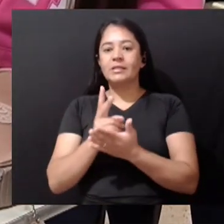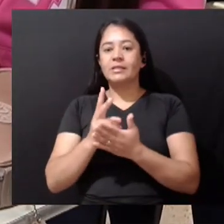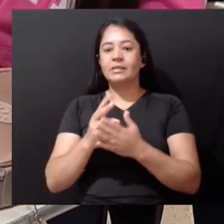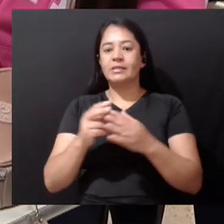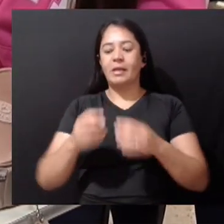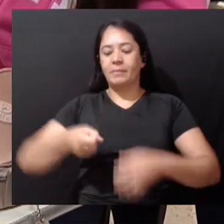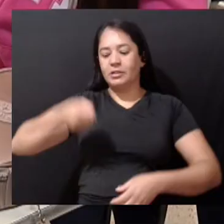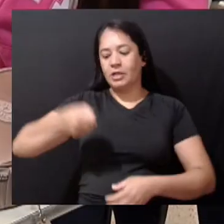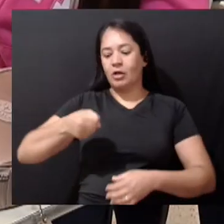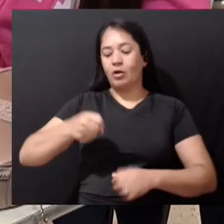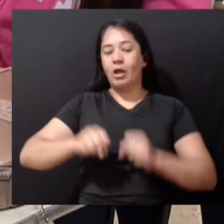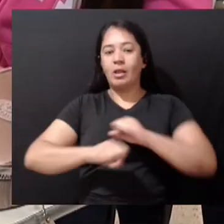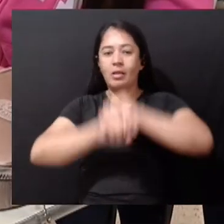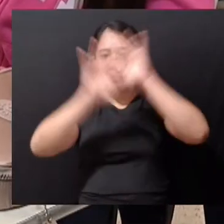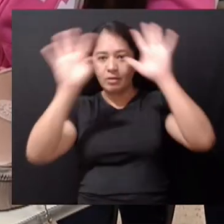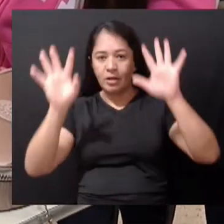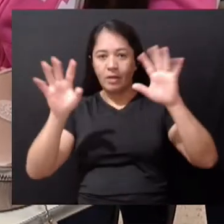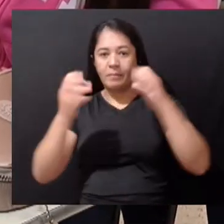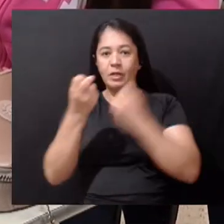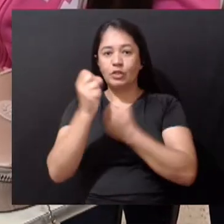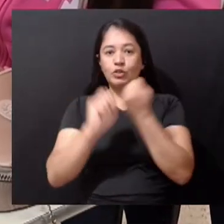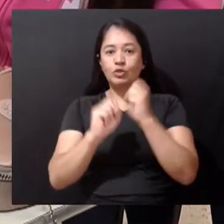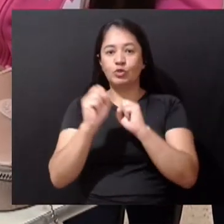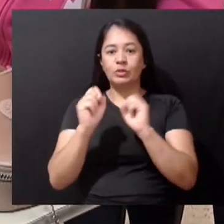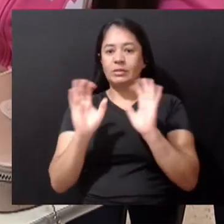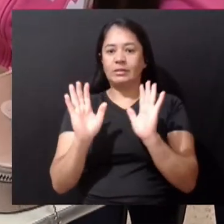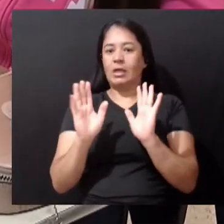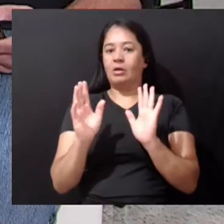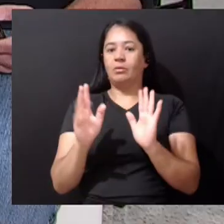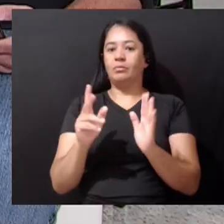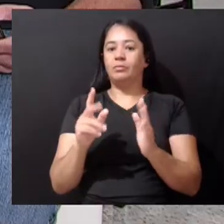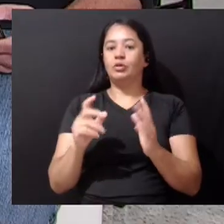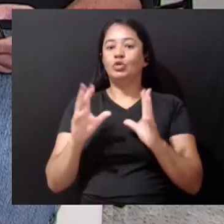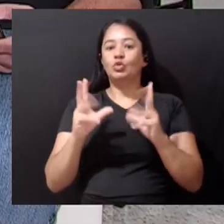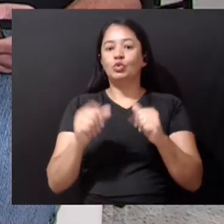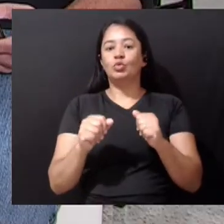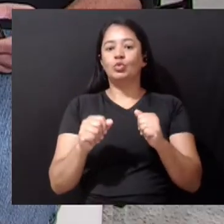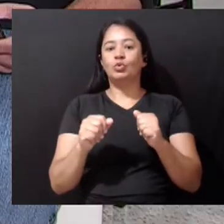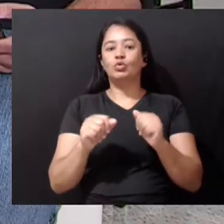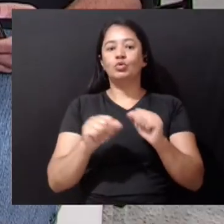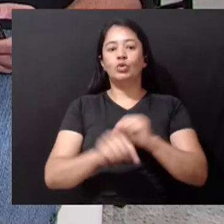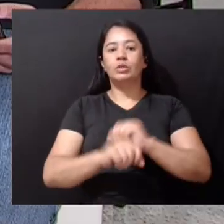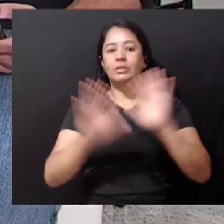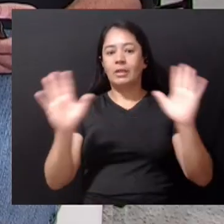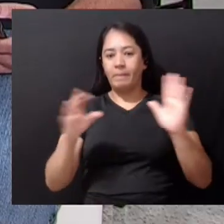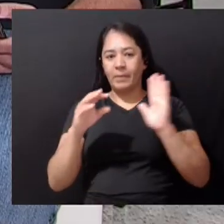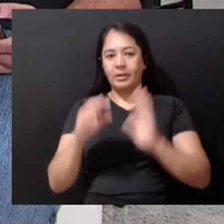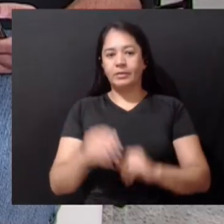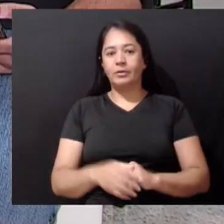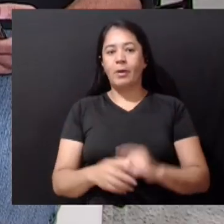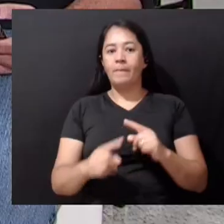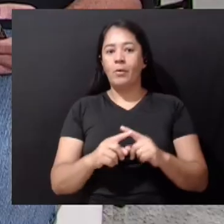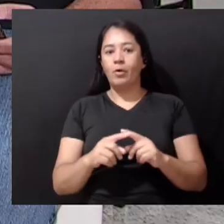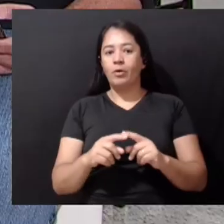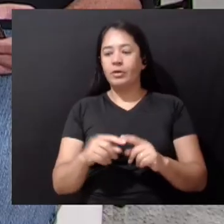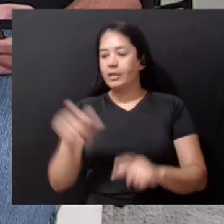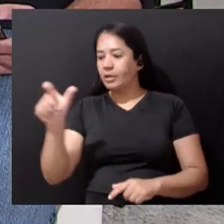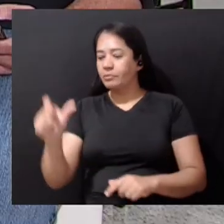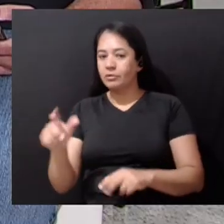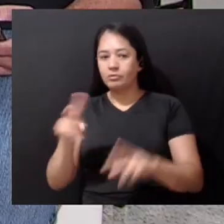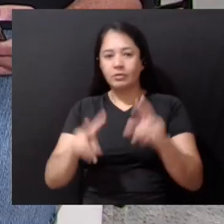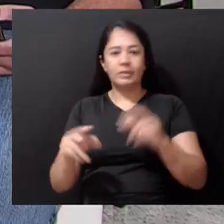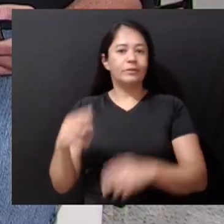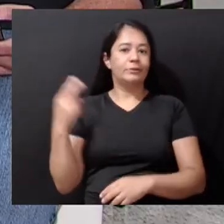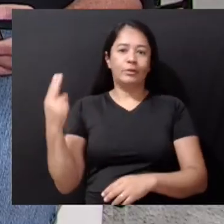Nada industrializado com embalagens originais, tudo em embalagens transparentes, senão os fiscais de prova não deixam que eles entrem